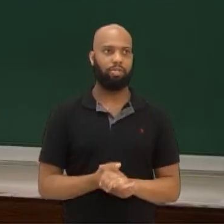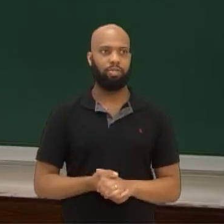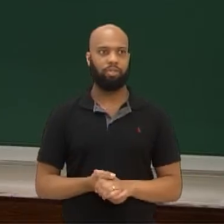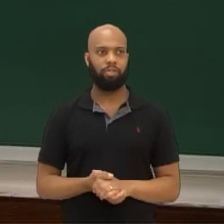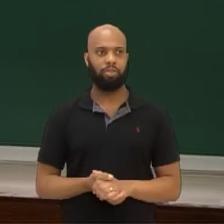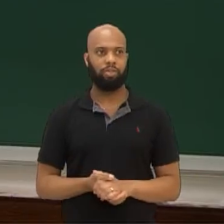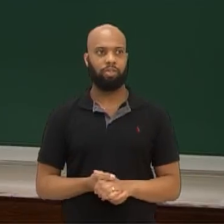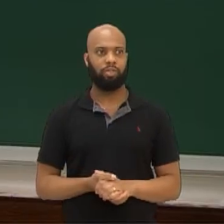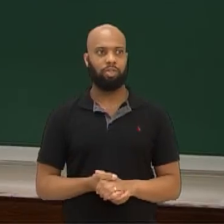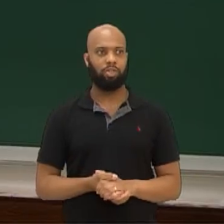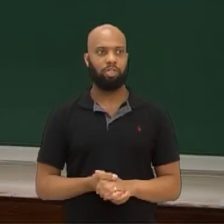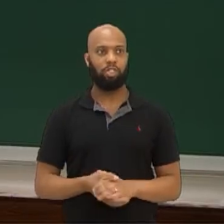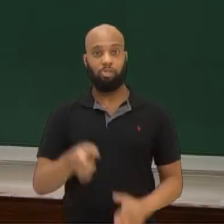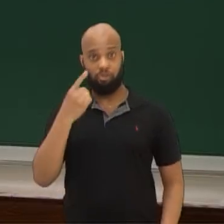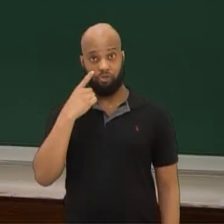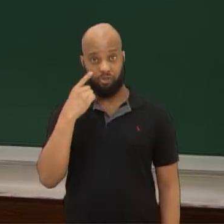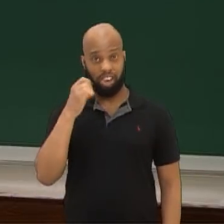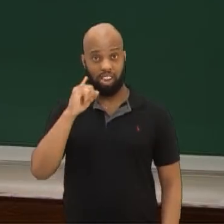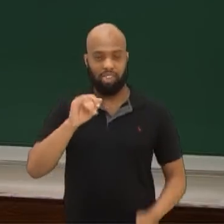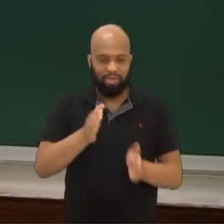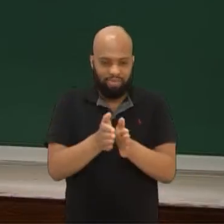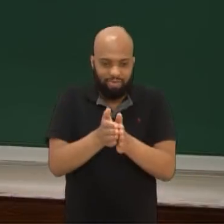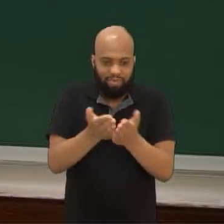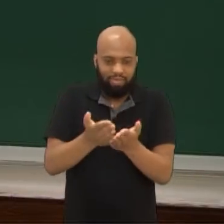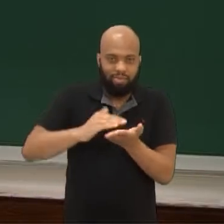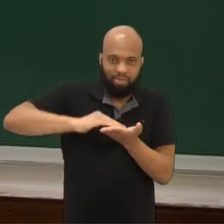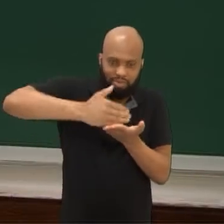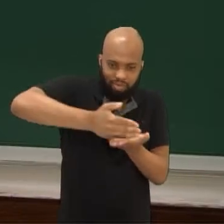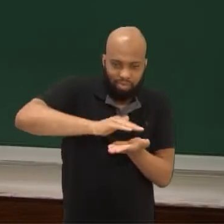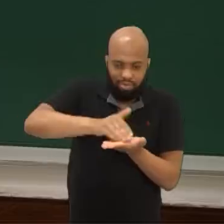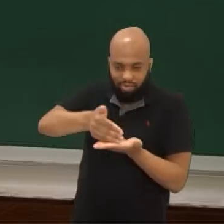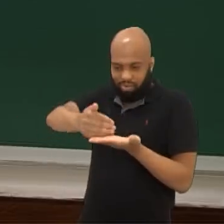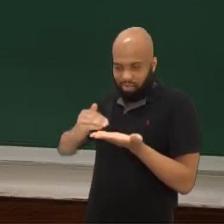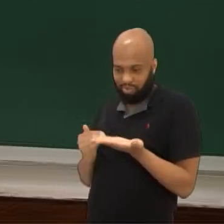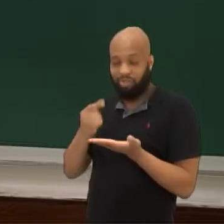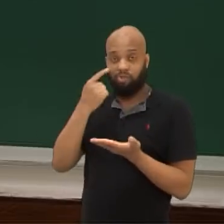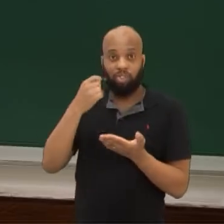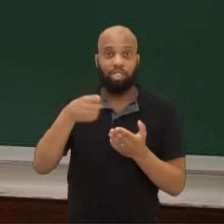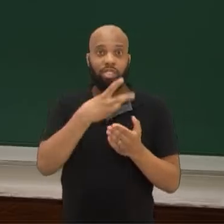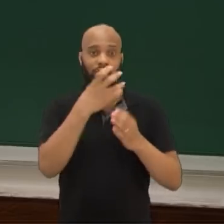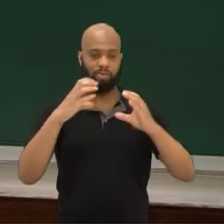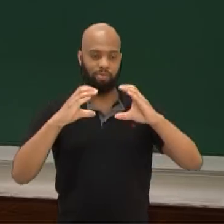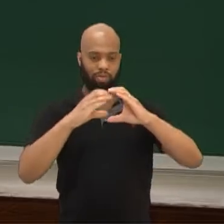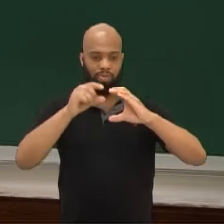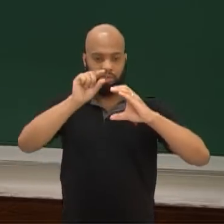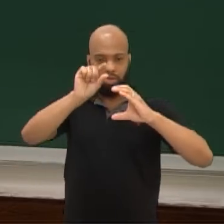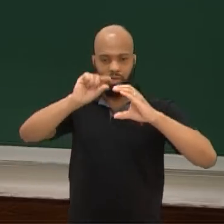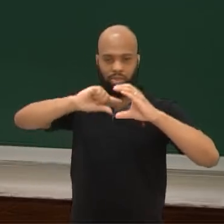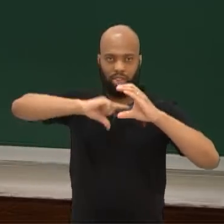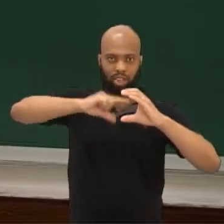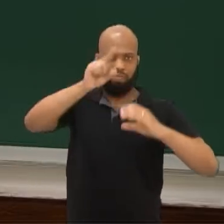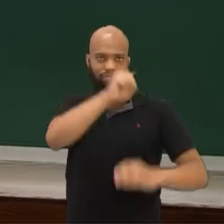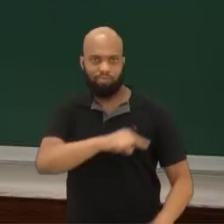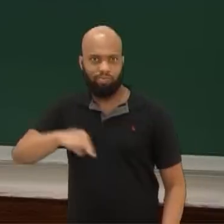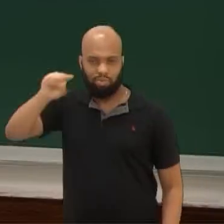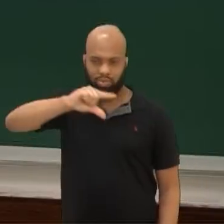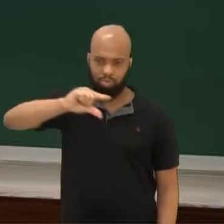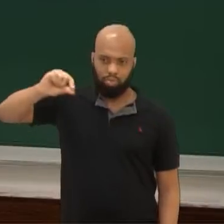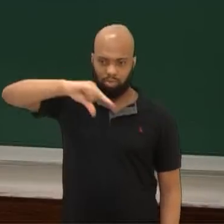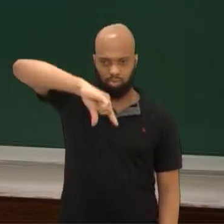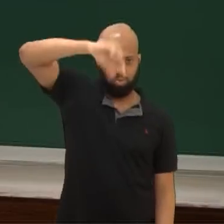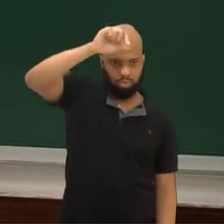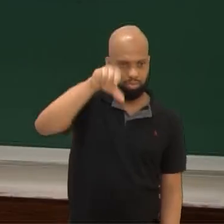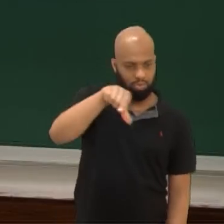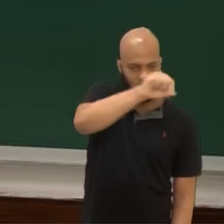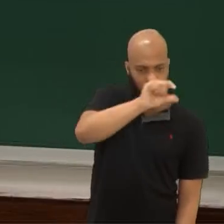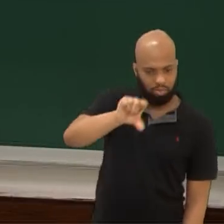que ficou. Então, se vocês abrirem de vocês aí, vocês vão verificar que tem quantos espacinhos esse meu círculo? 1, 2,